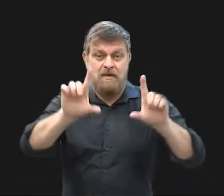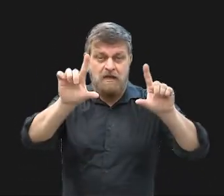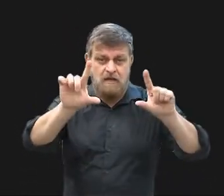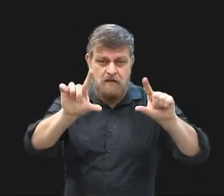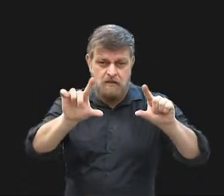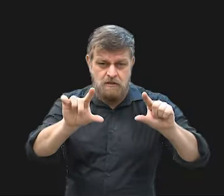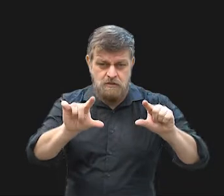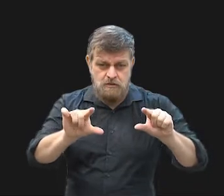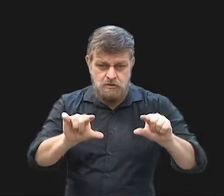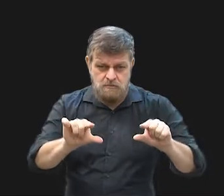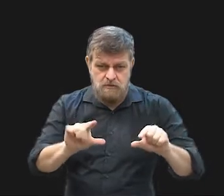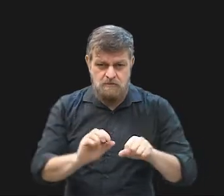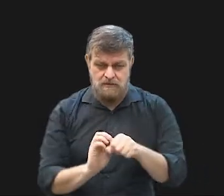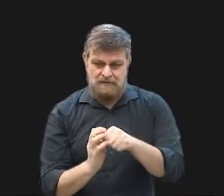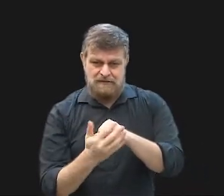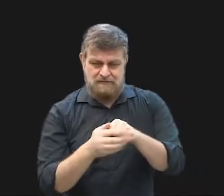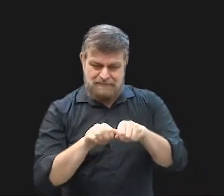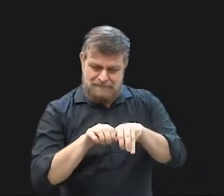aqui da